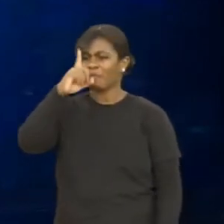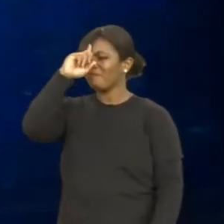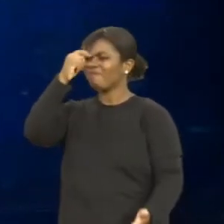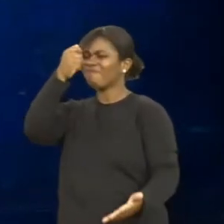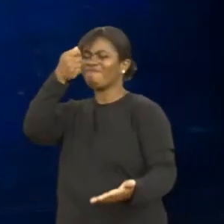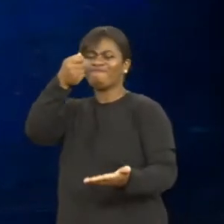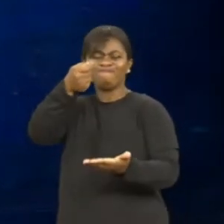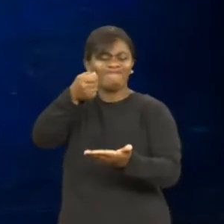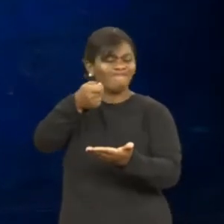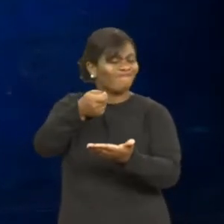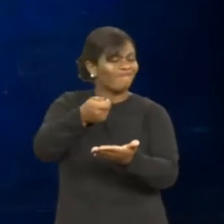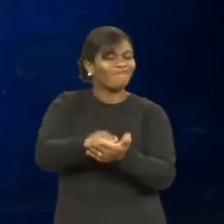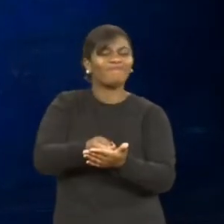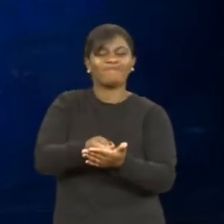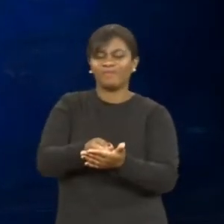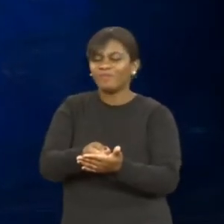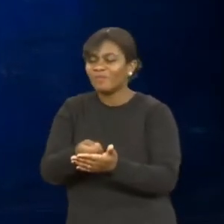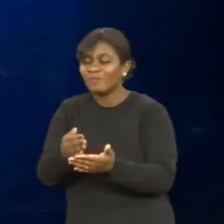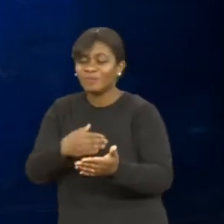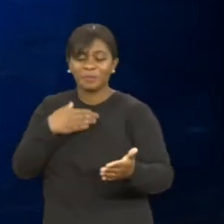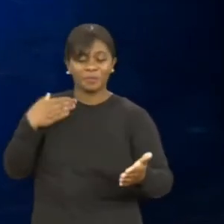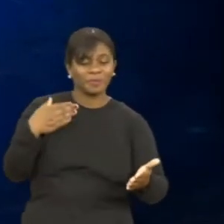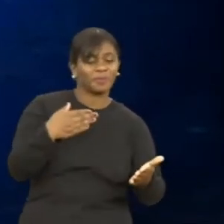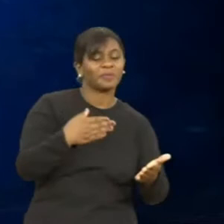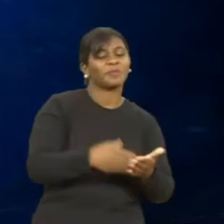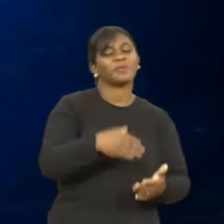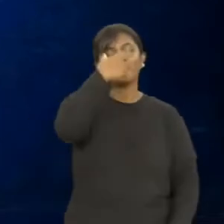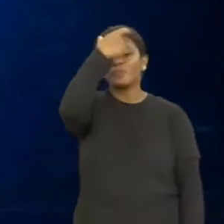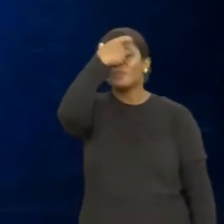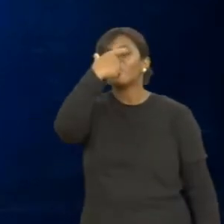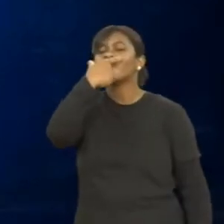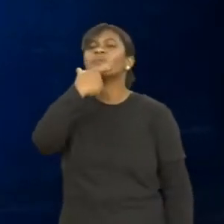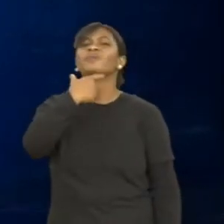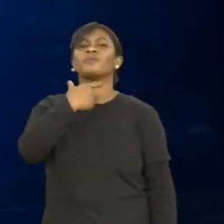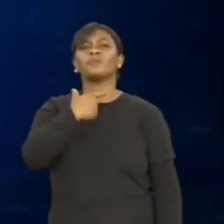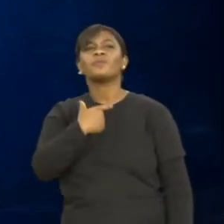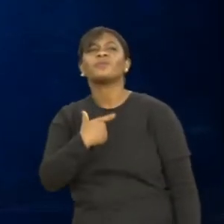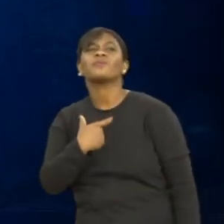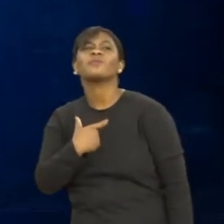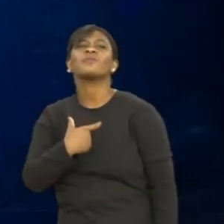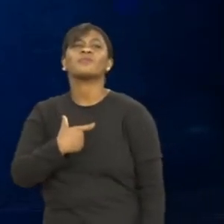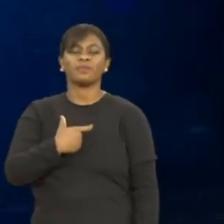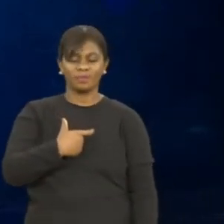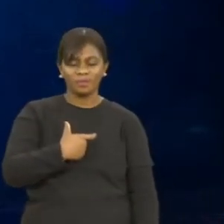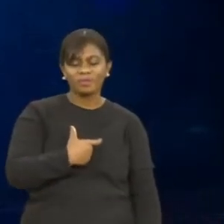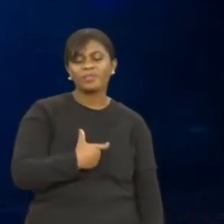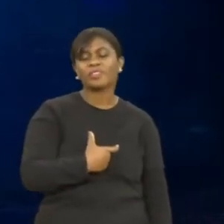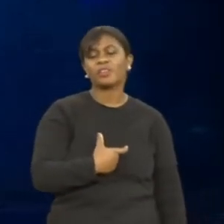eu abro mão de tudo que